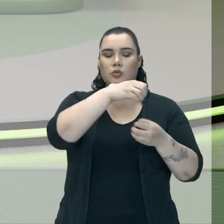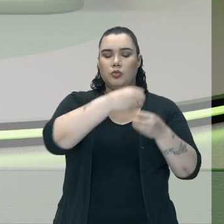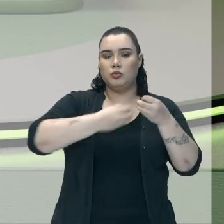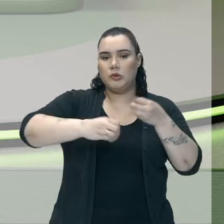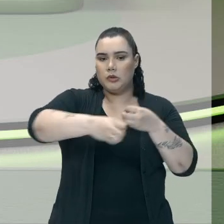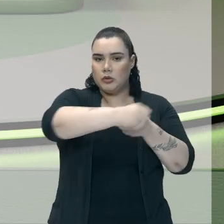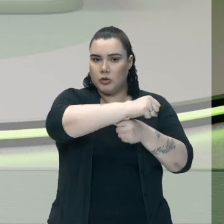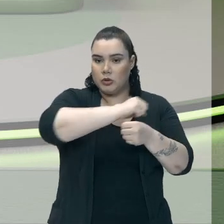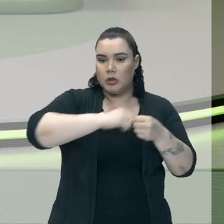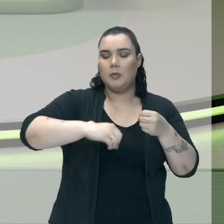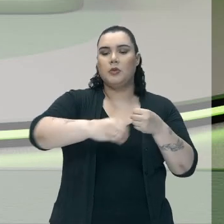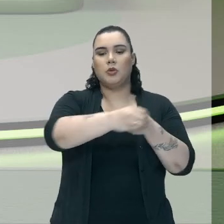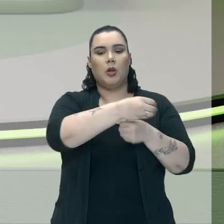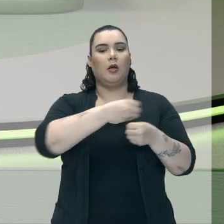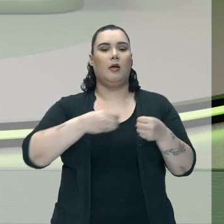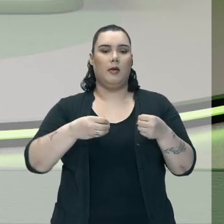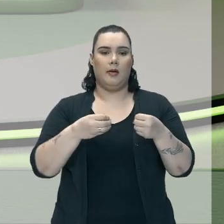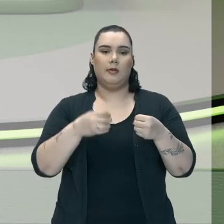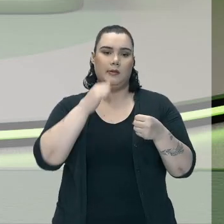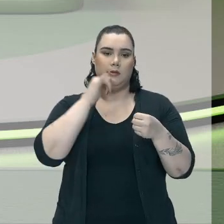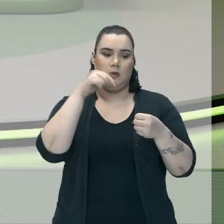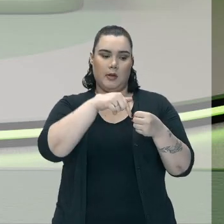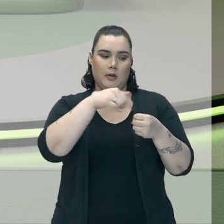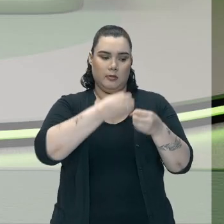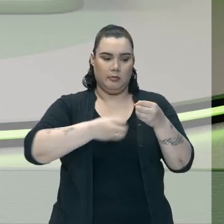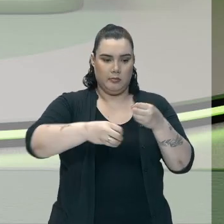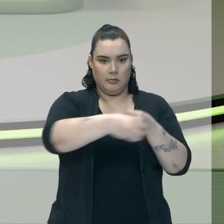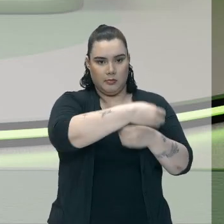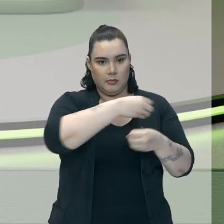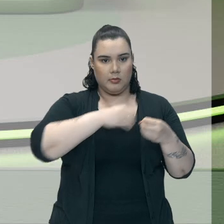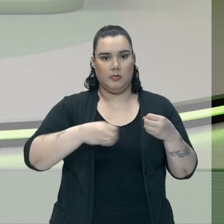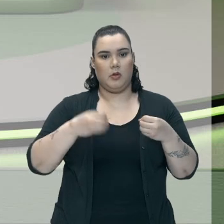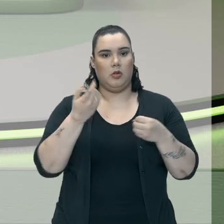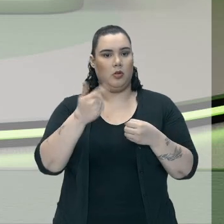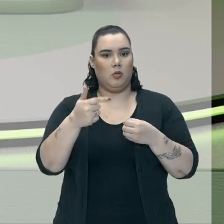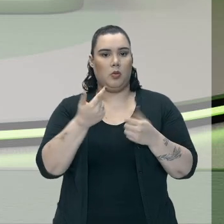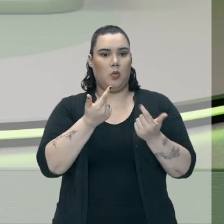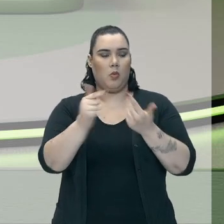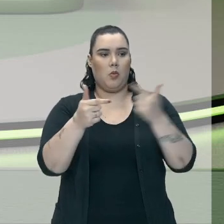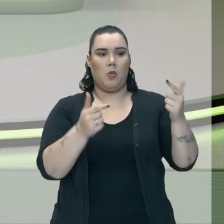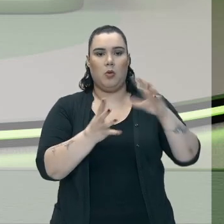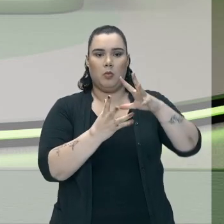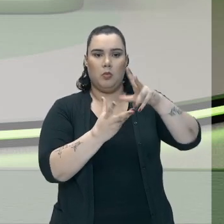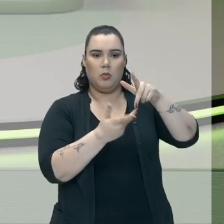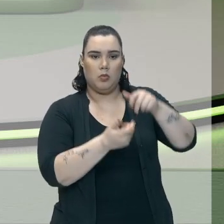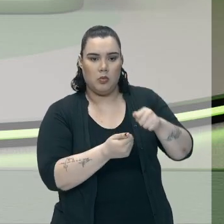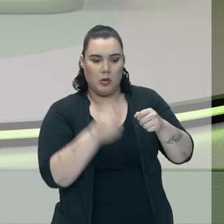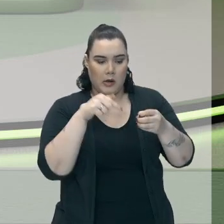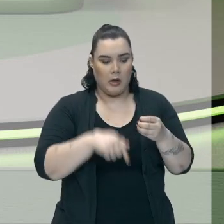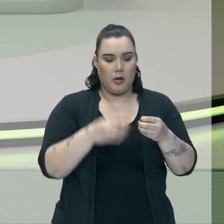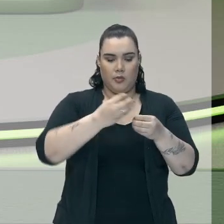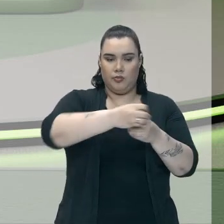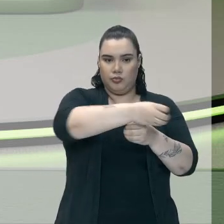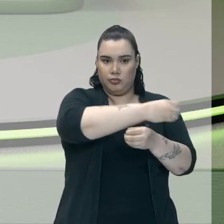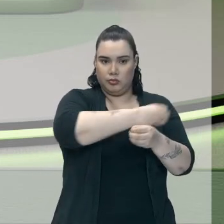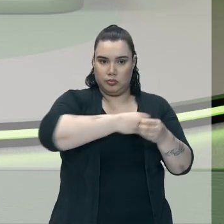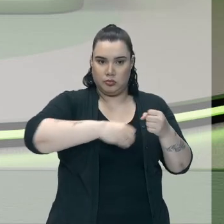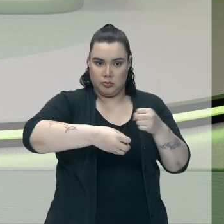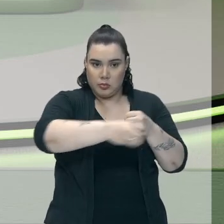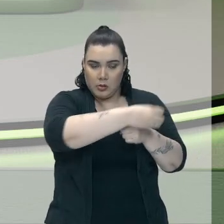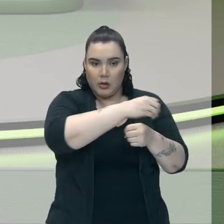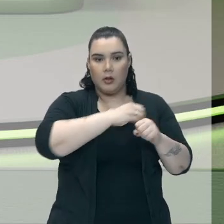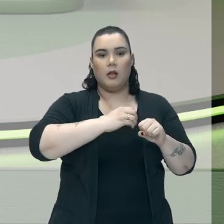exemplo. A gente sabe que no nosso sistema solar a gente está sozinho. Não tem nenhum outro planeta do sistema solar que